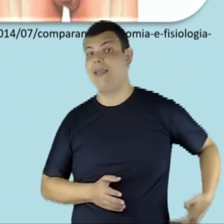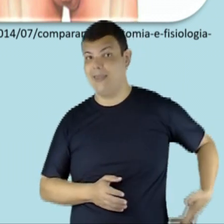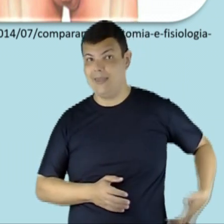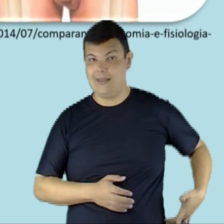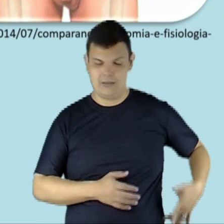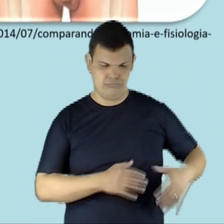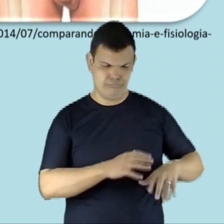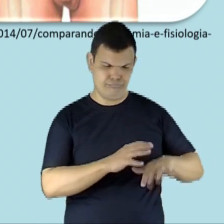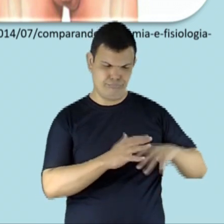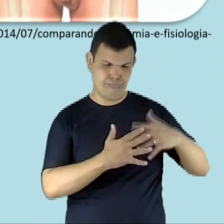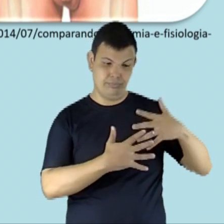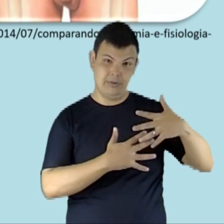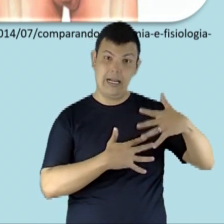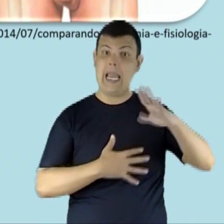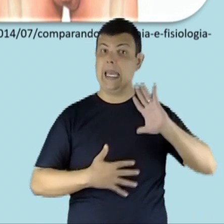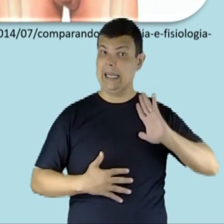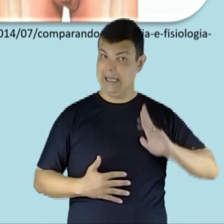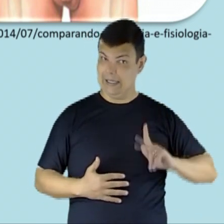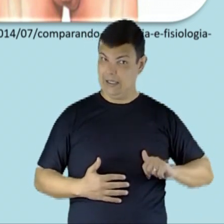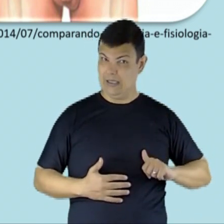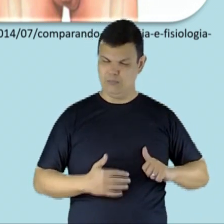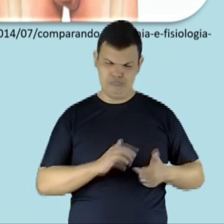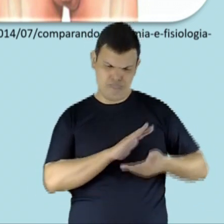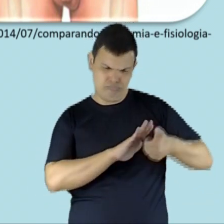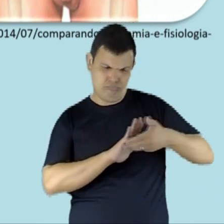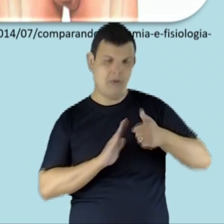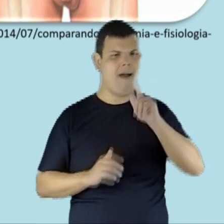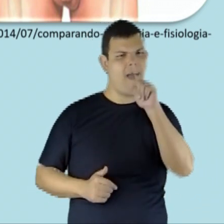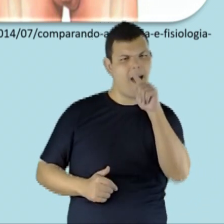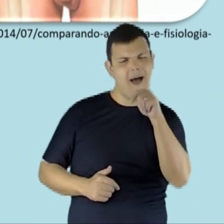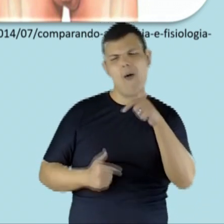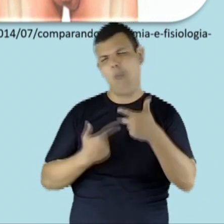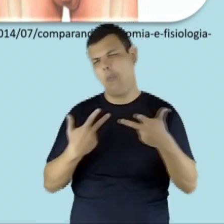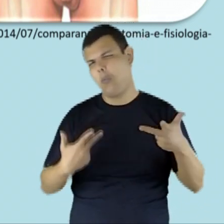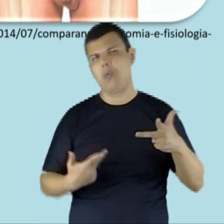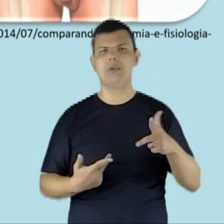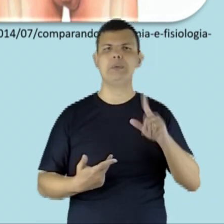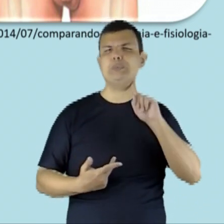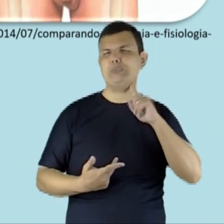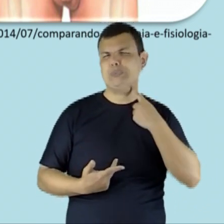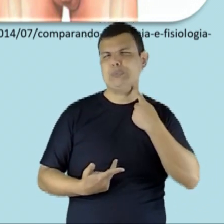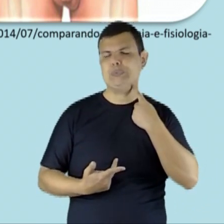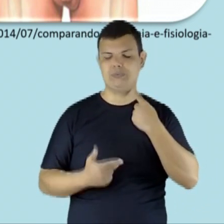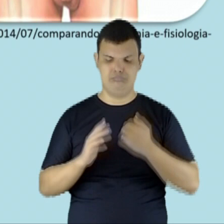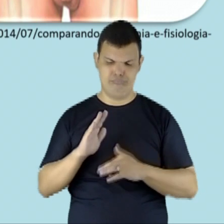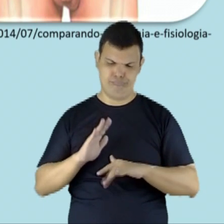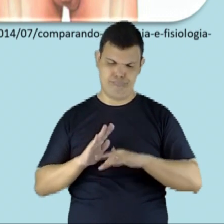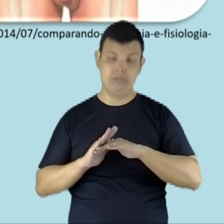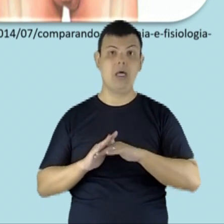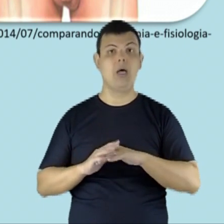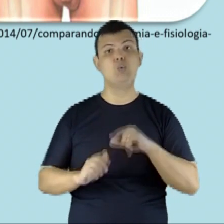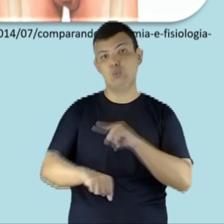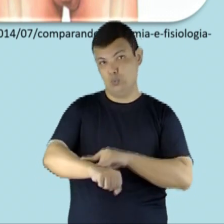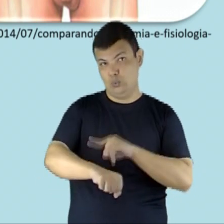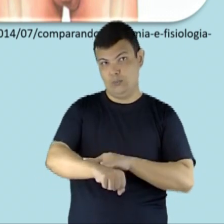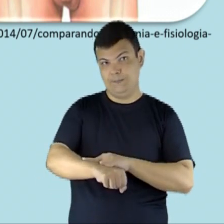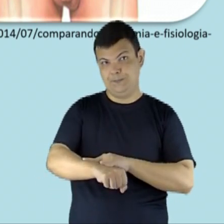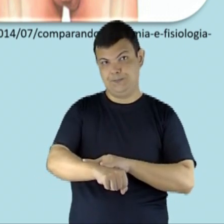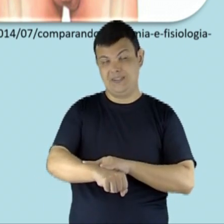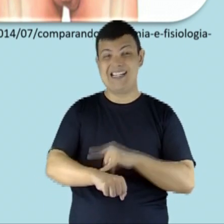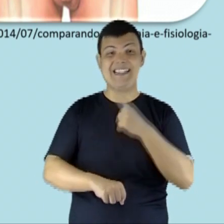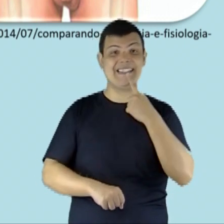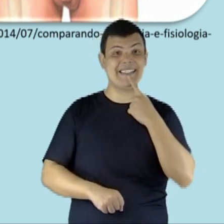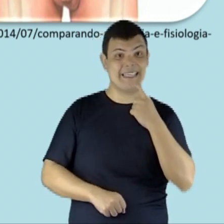filtram o sangue e dele retiram água e outras substâncias, formando a urina. O sangue